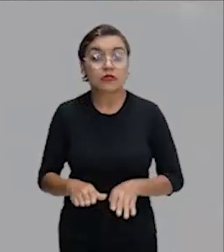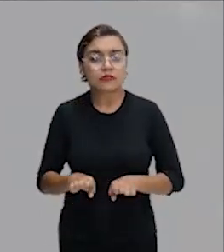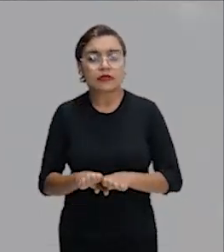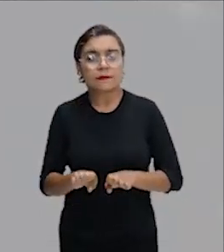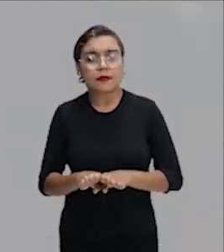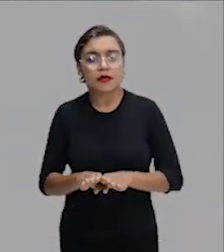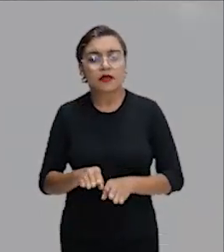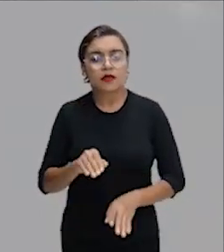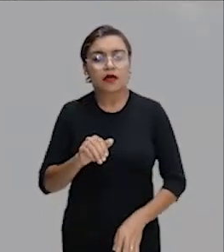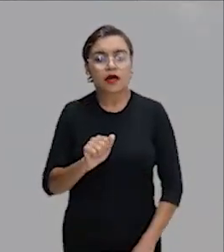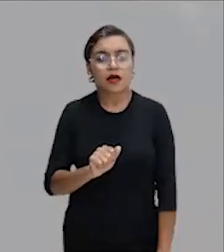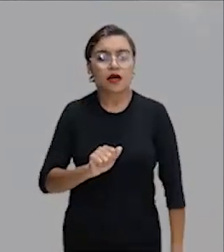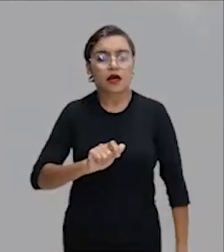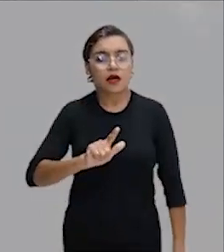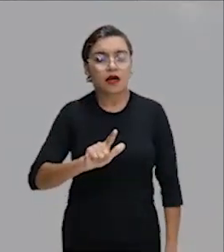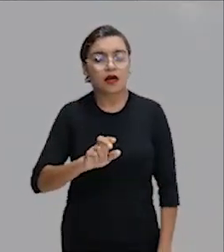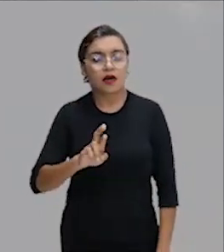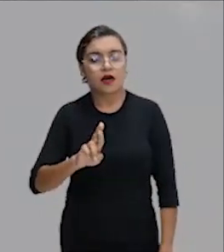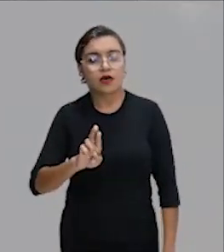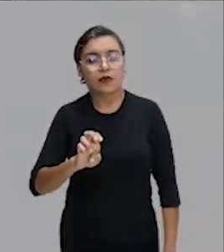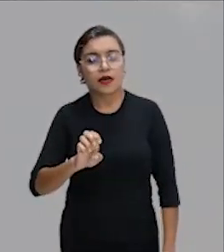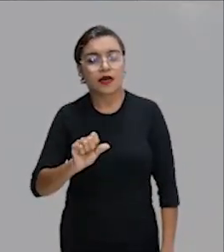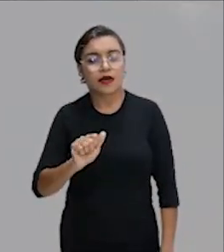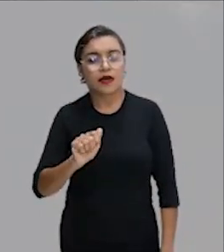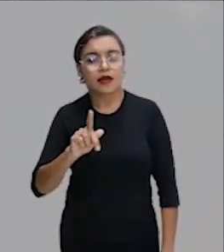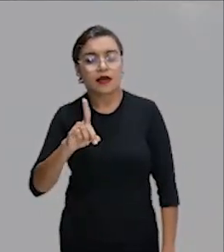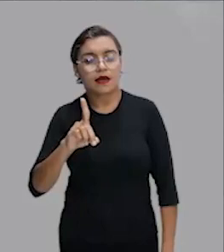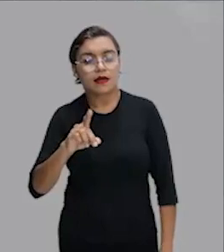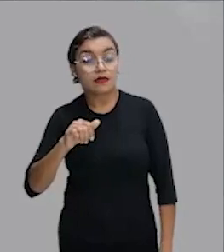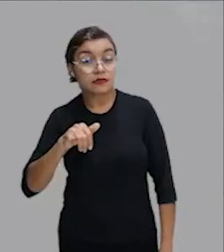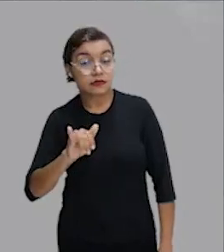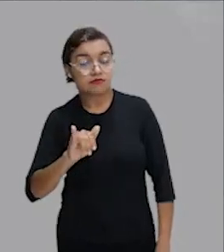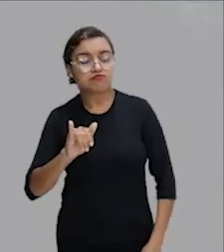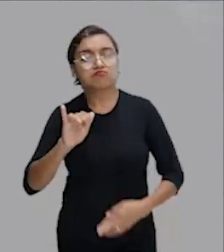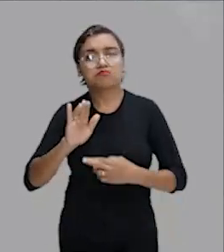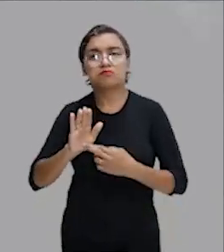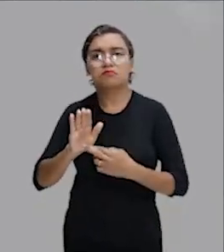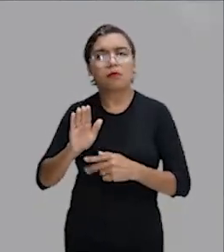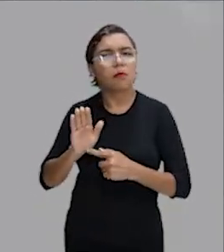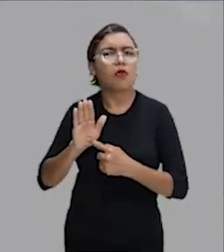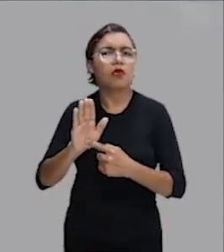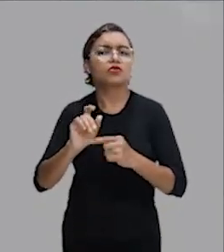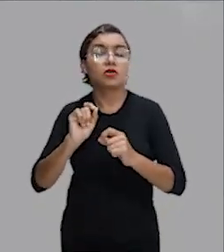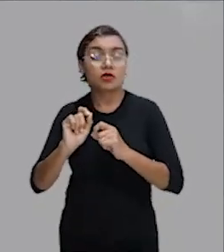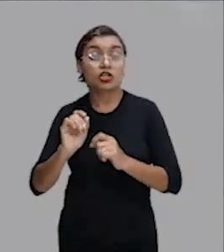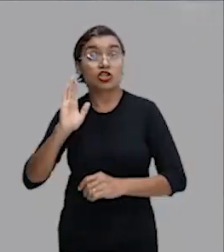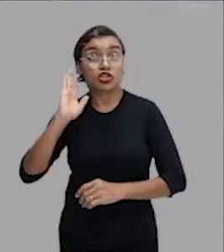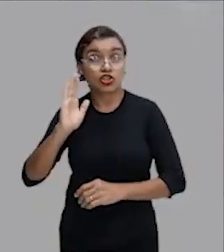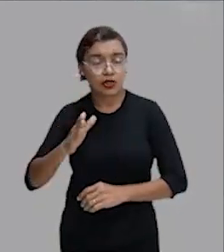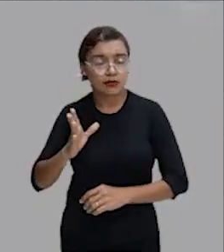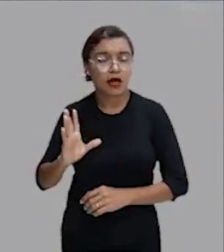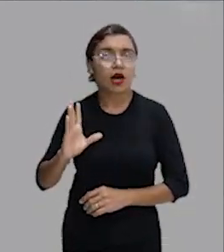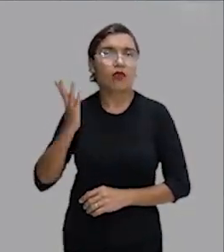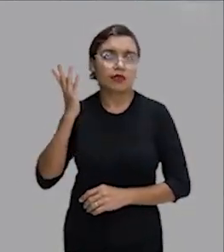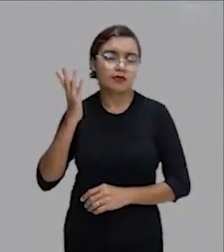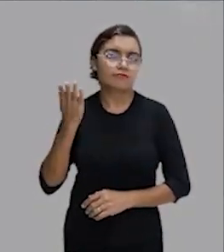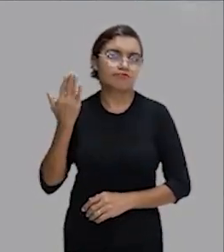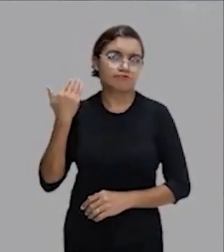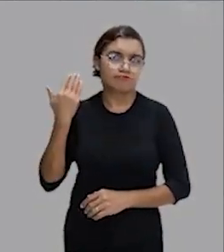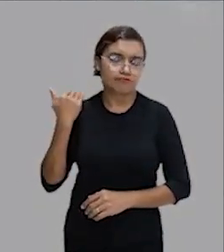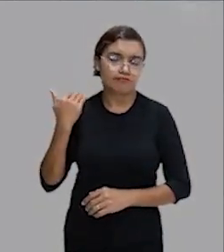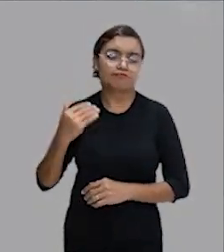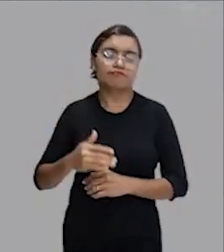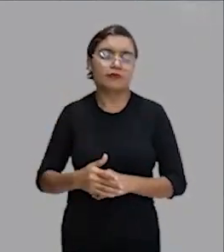serve para indicar já, tá? Para falar de coisas, por exemplo, que já aconteceram ou que